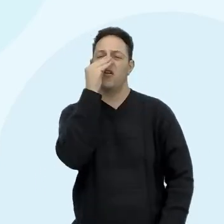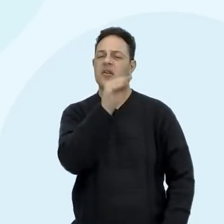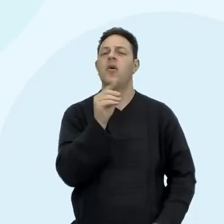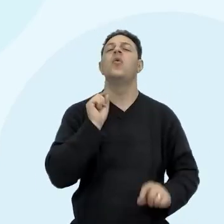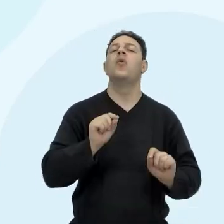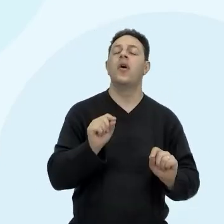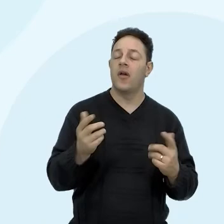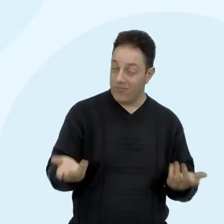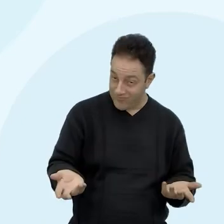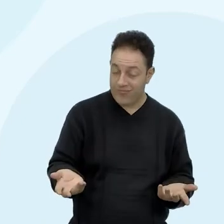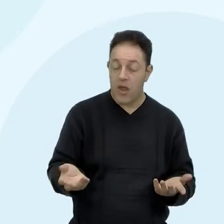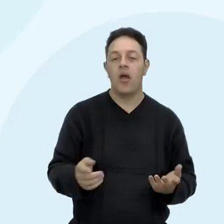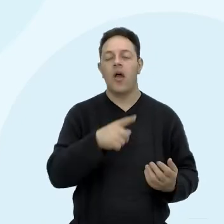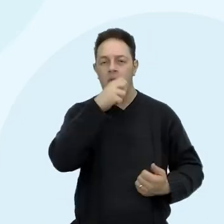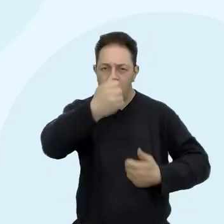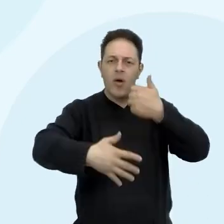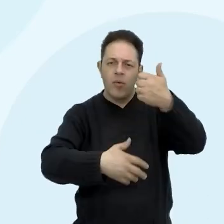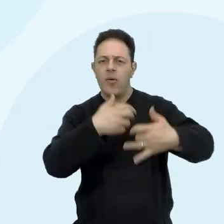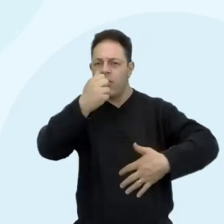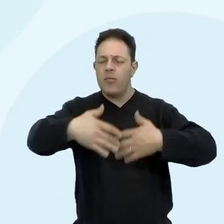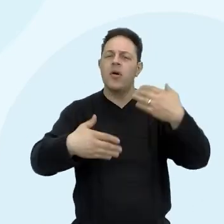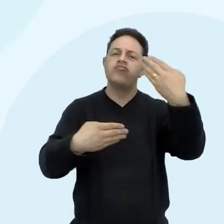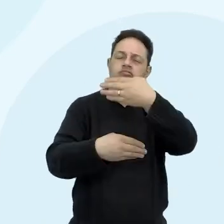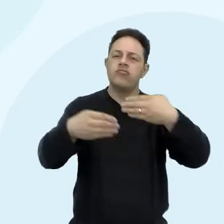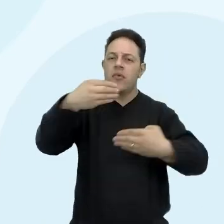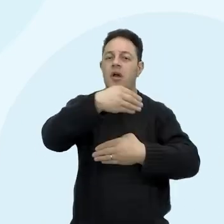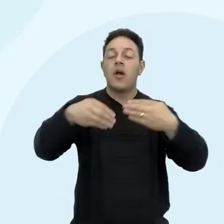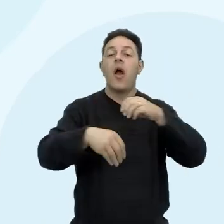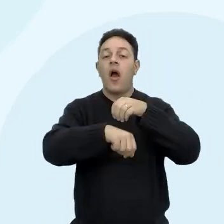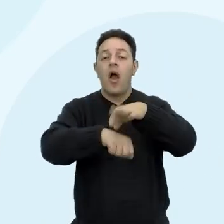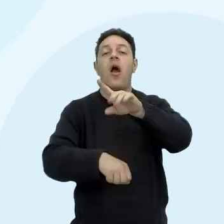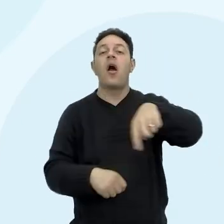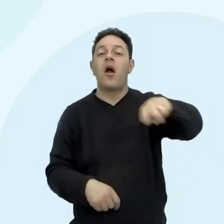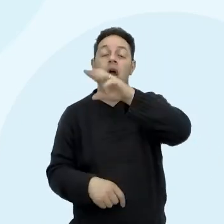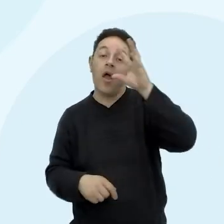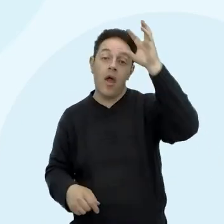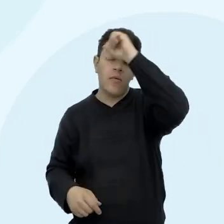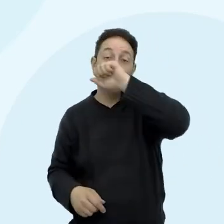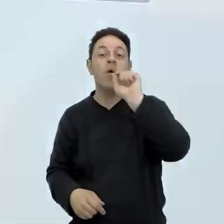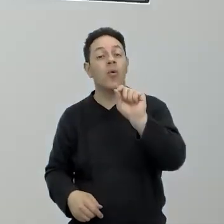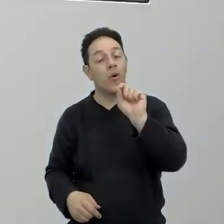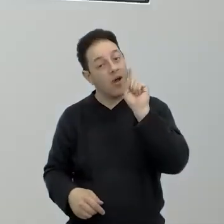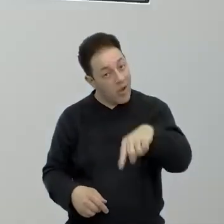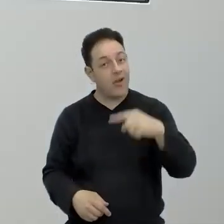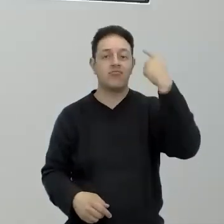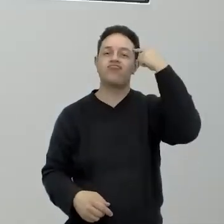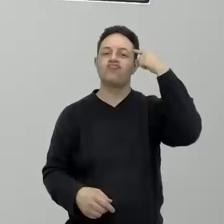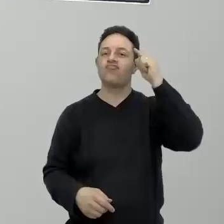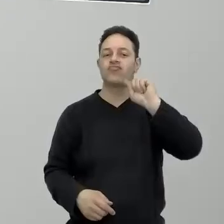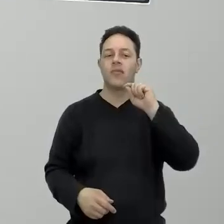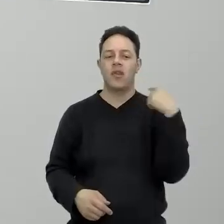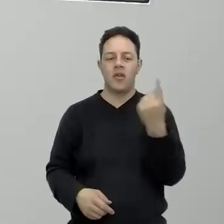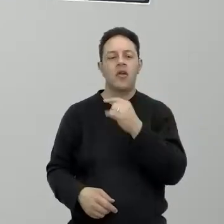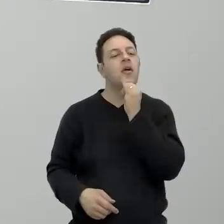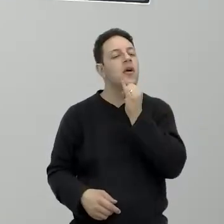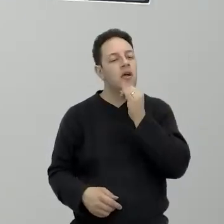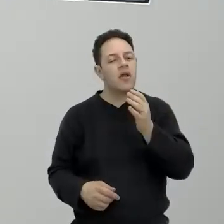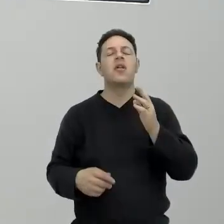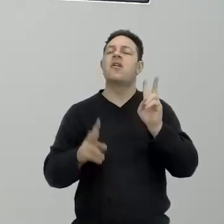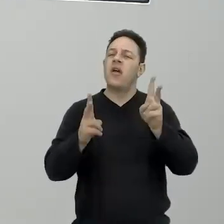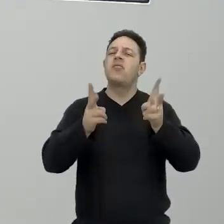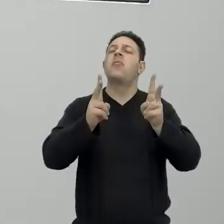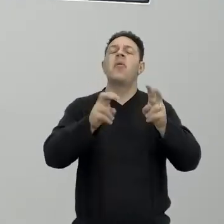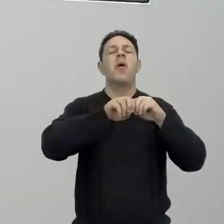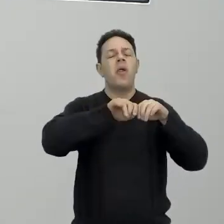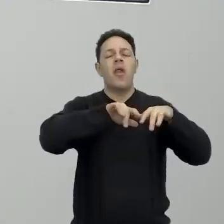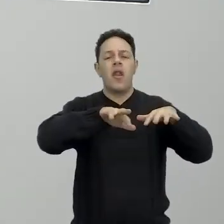então ao longo desses slides que eu exibi para vocês, é justamente essa ideia que vem se